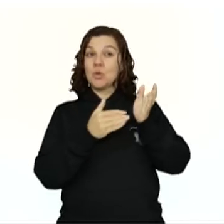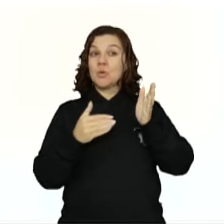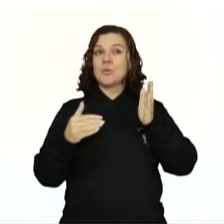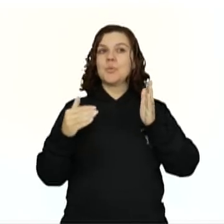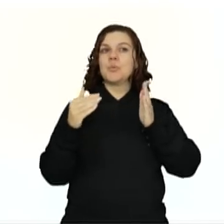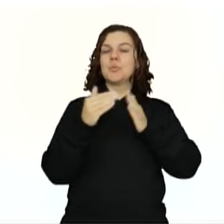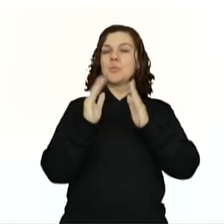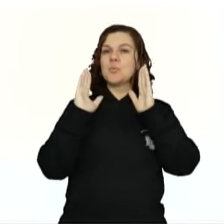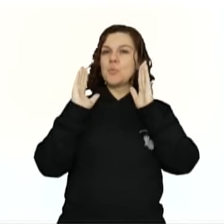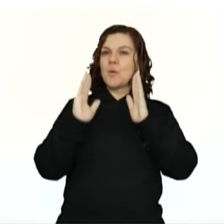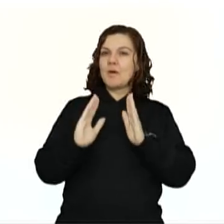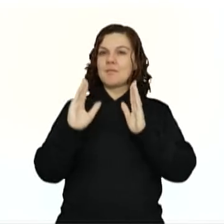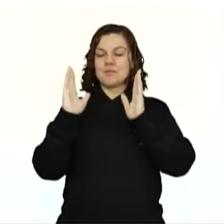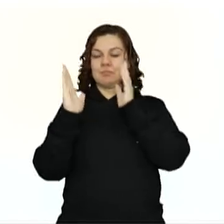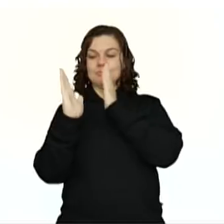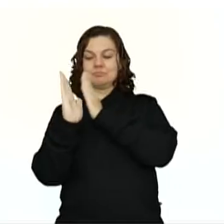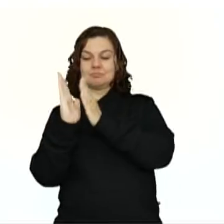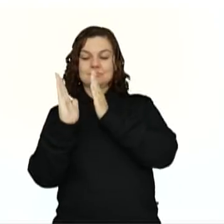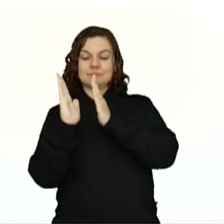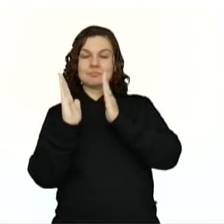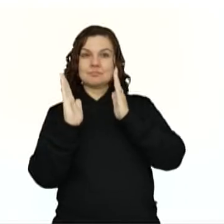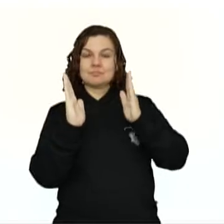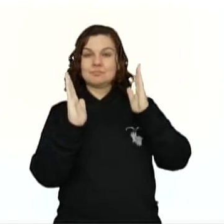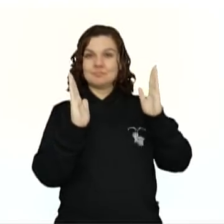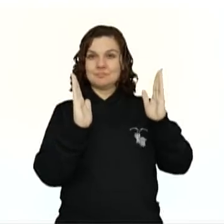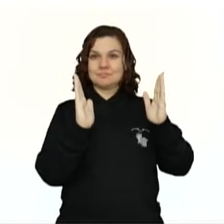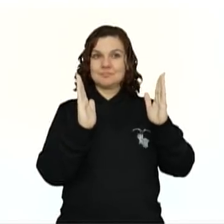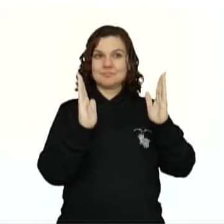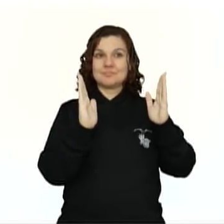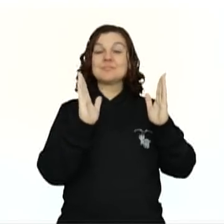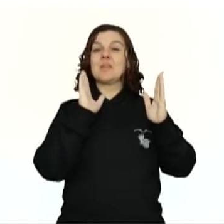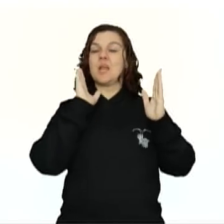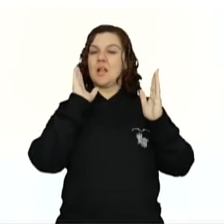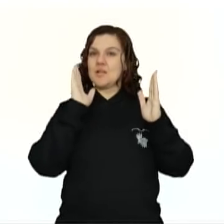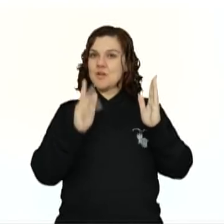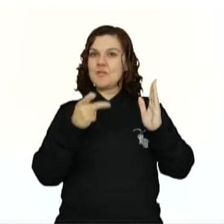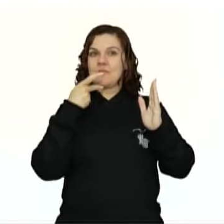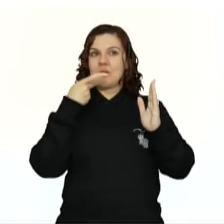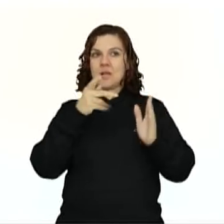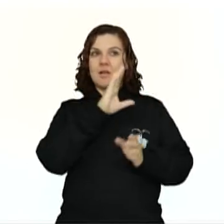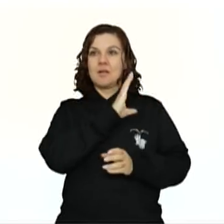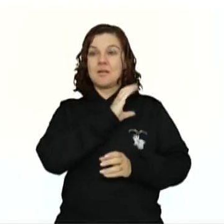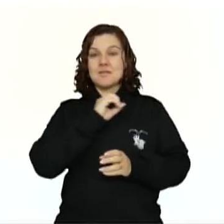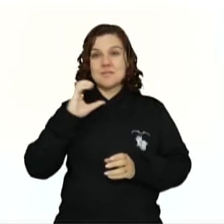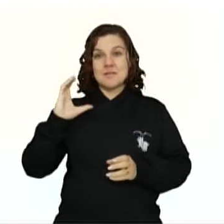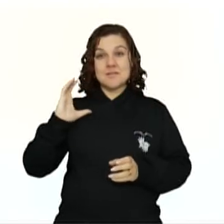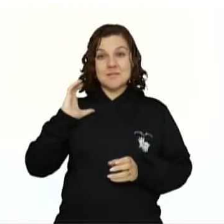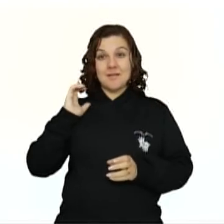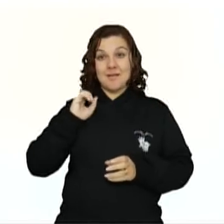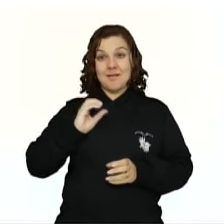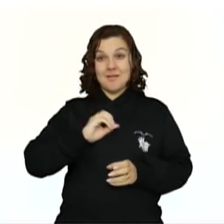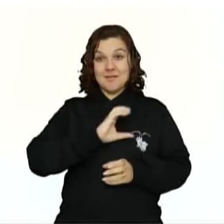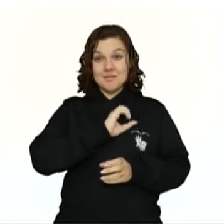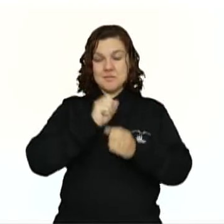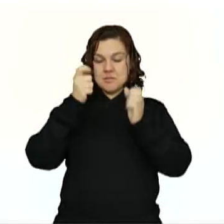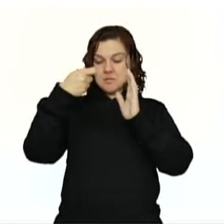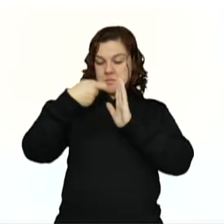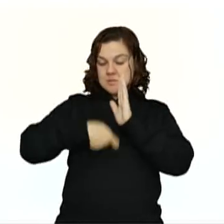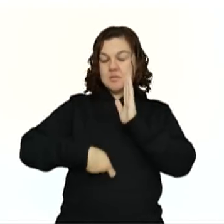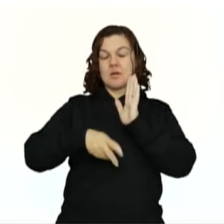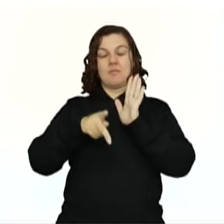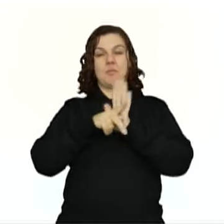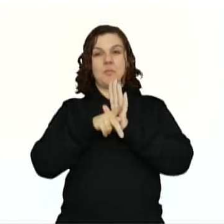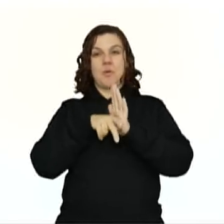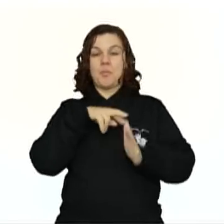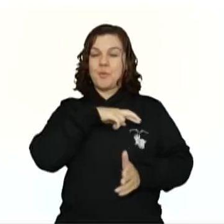Recapitular todas essas citações aqui de que Clarice escreve,